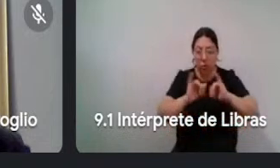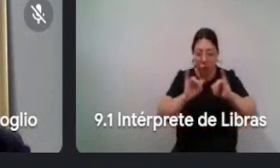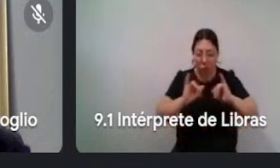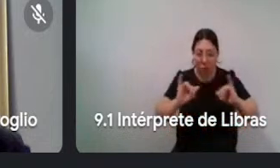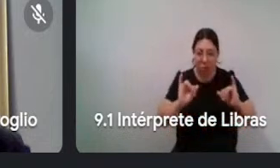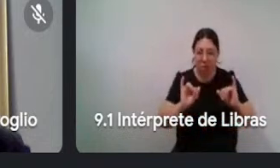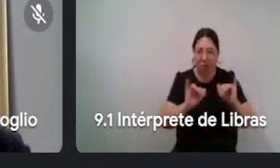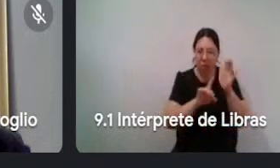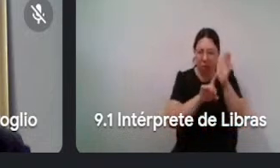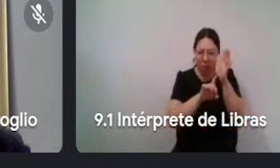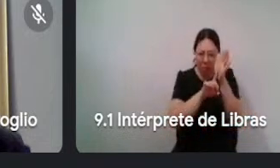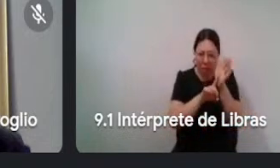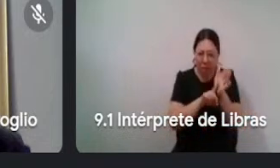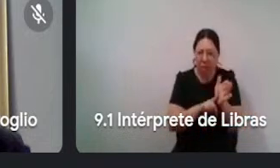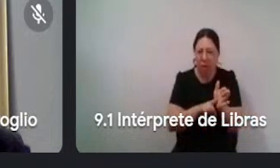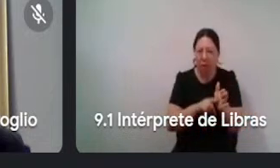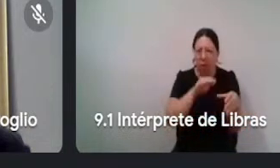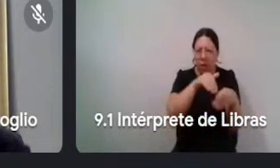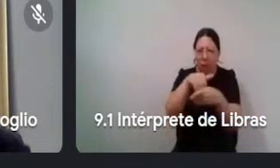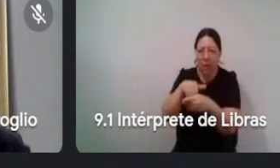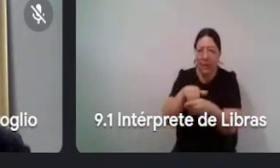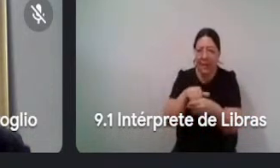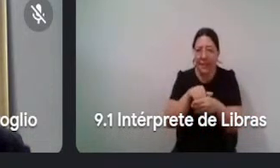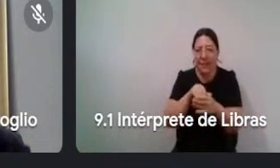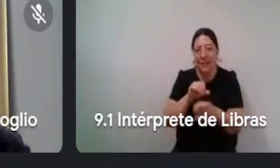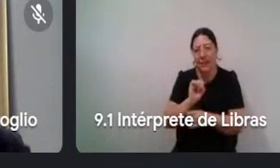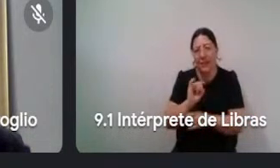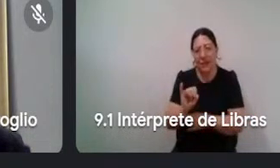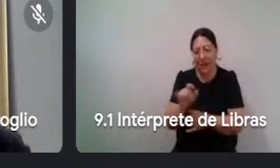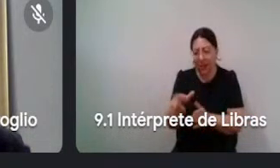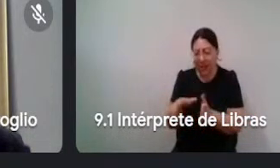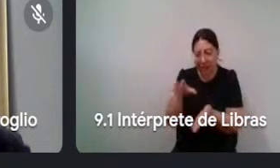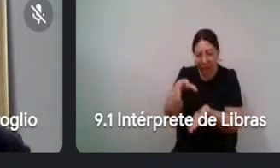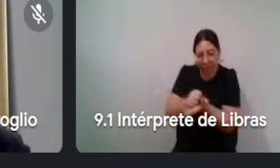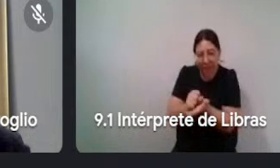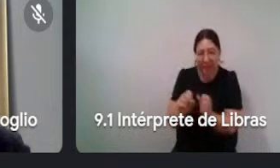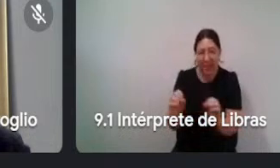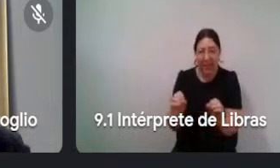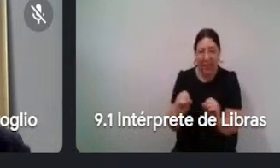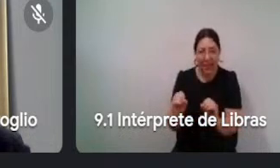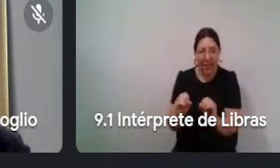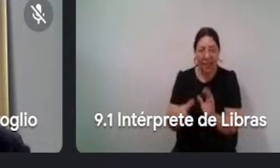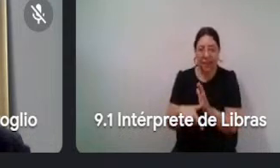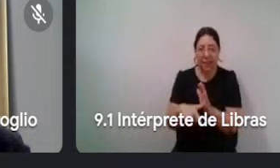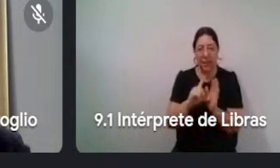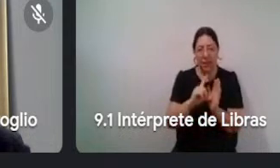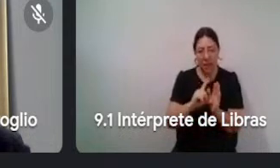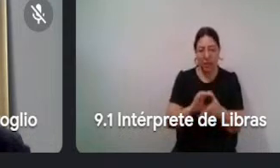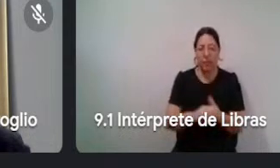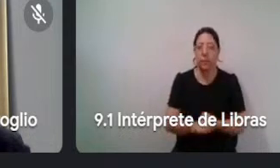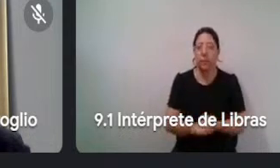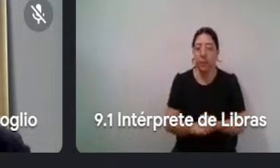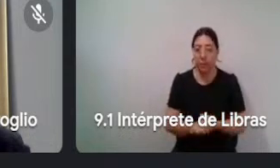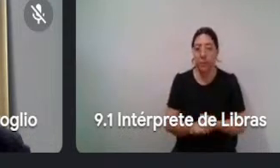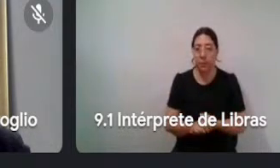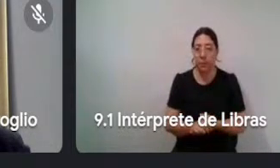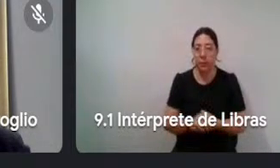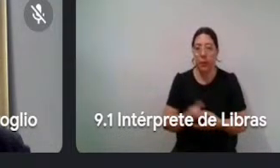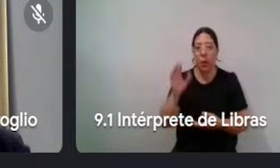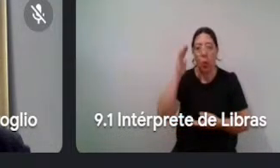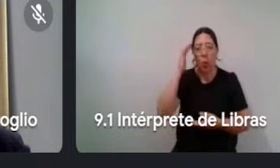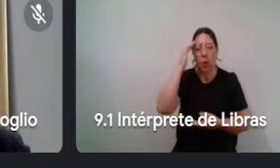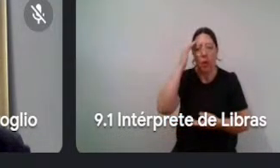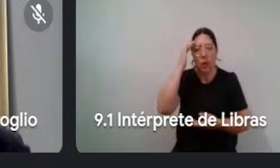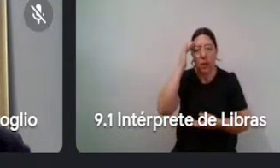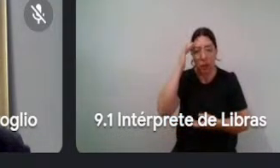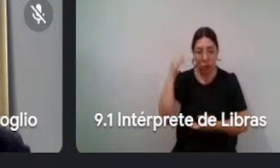prévio registro dos requisitos obrigatórios. Ademais, cumpre salientar que o entendimento manifestado